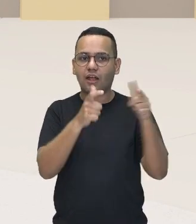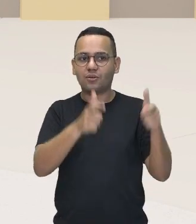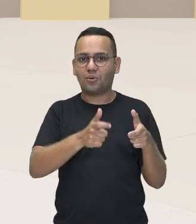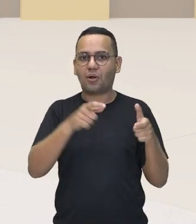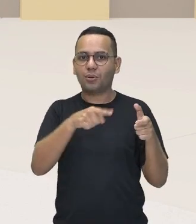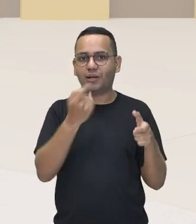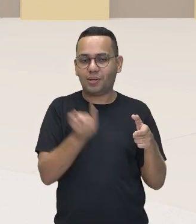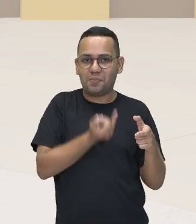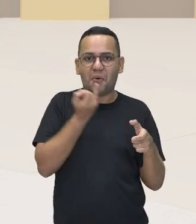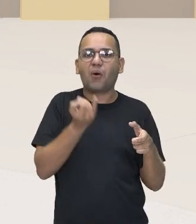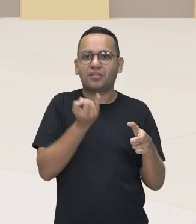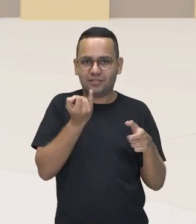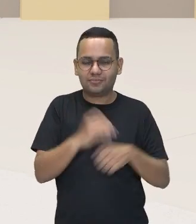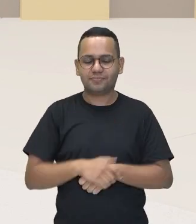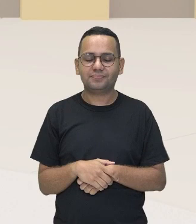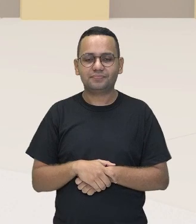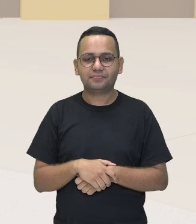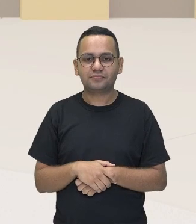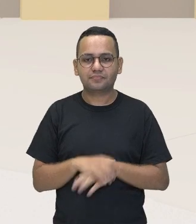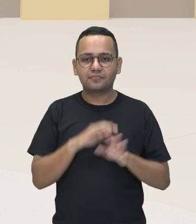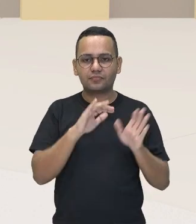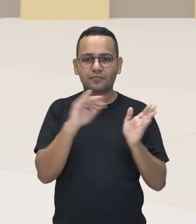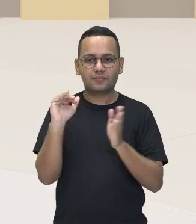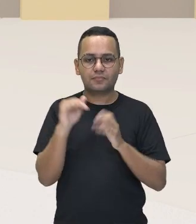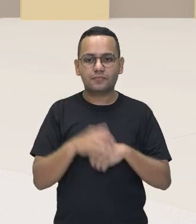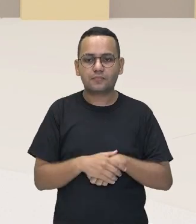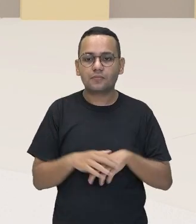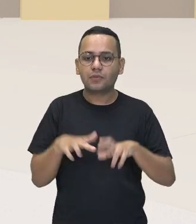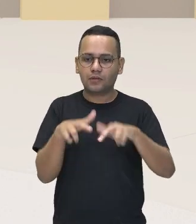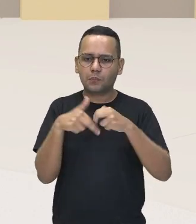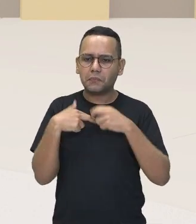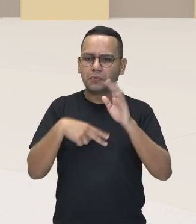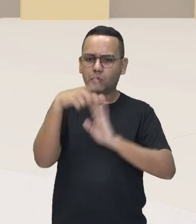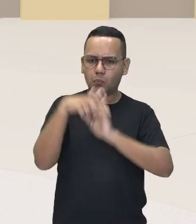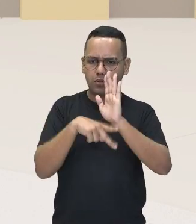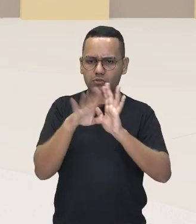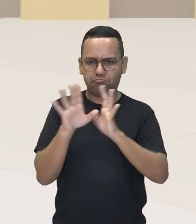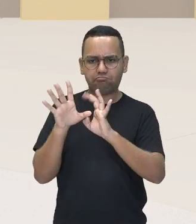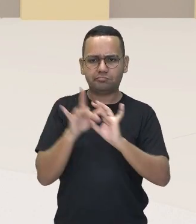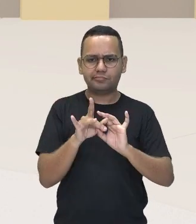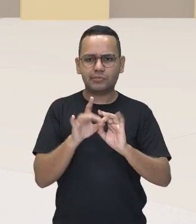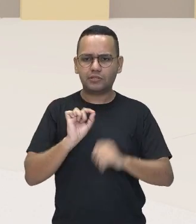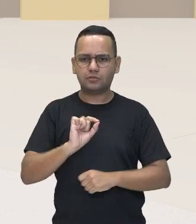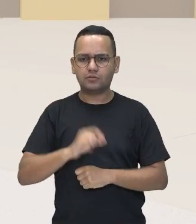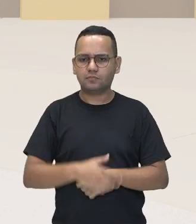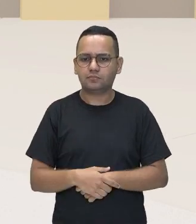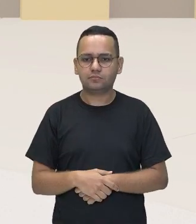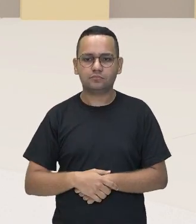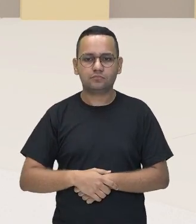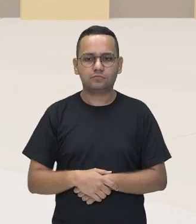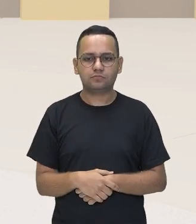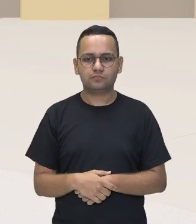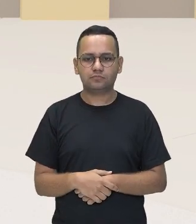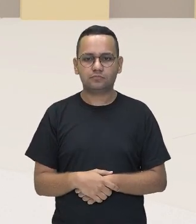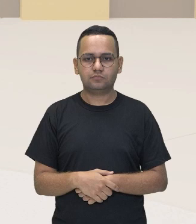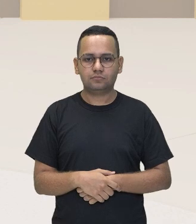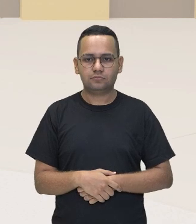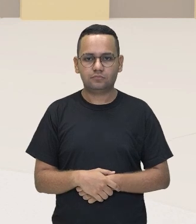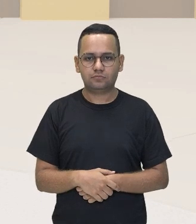isso é importante. O projeto integrador, então, ele tem também, né,